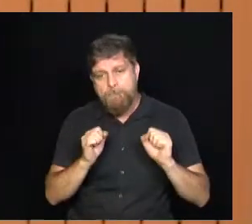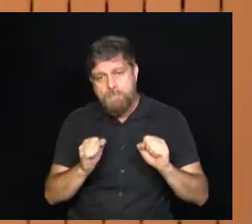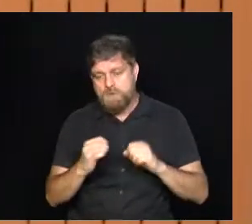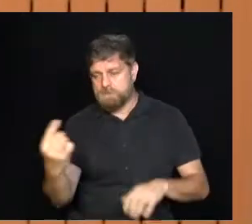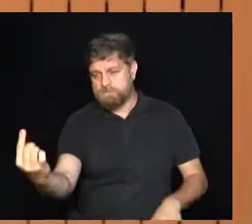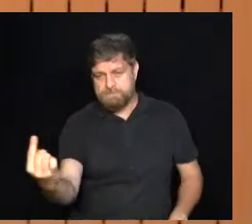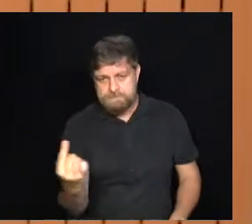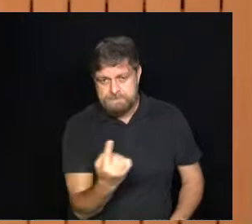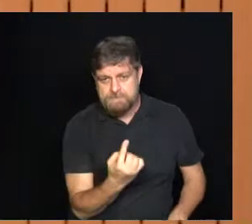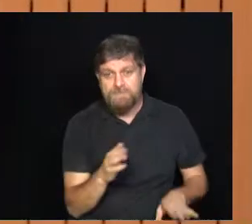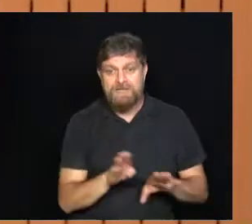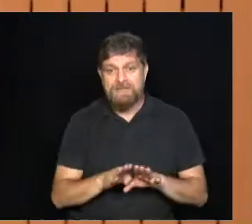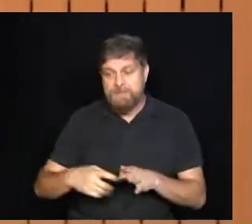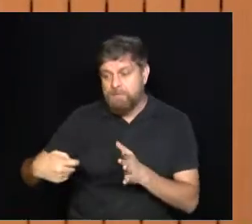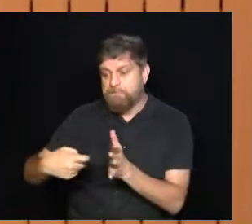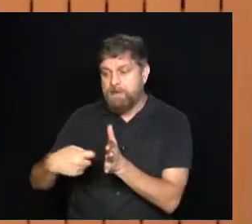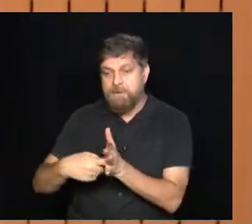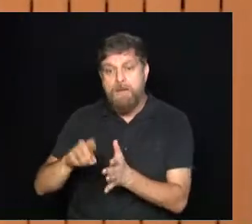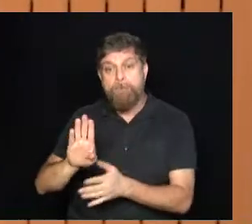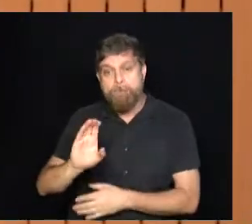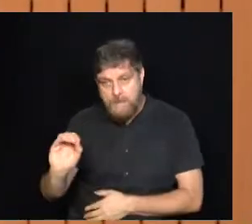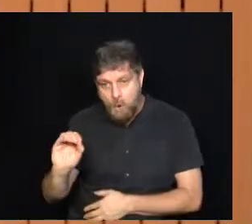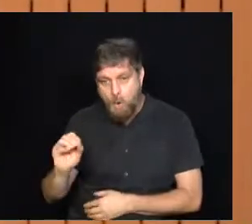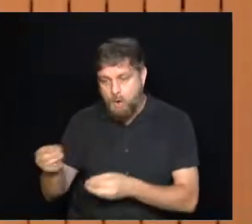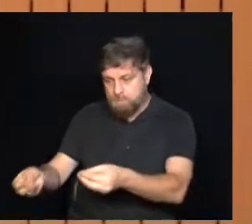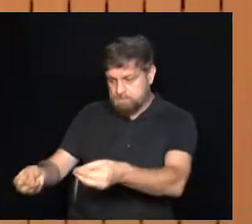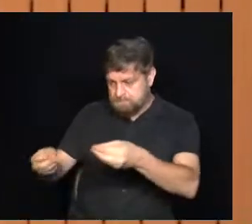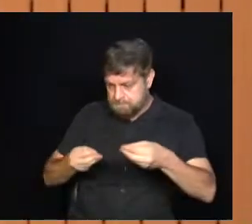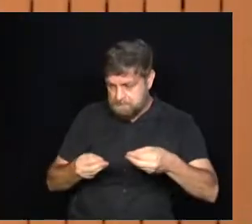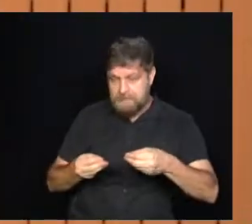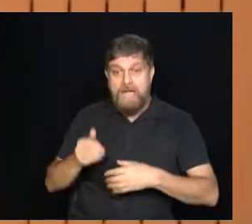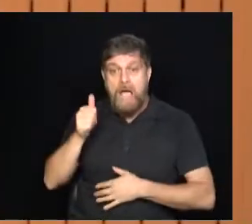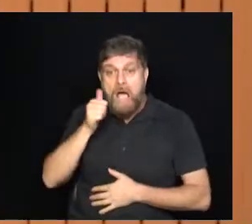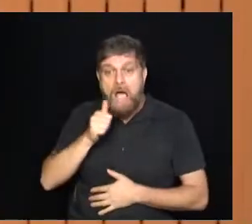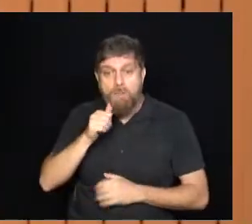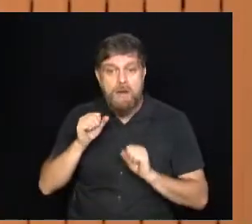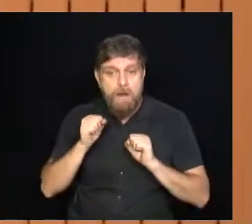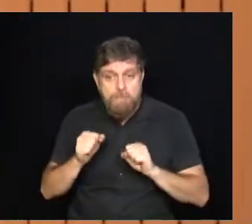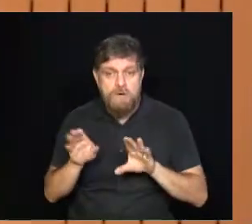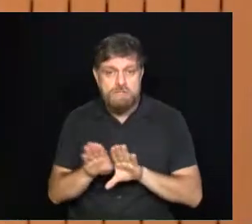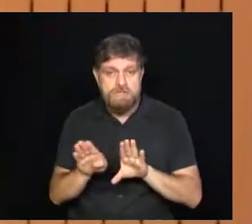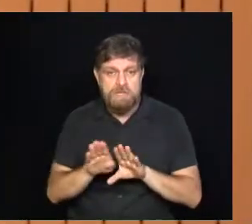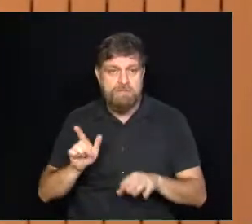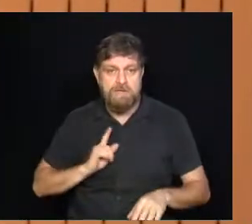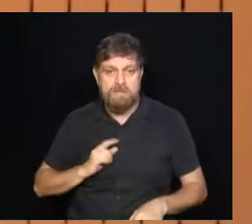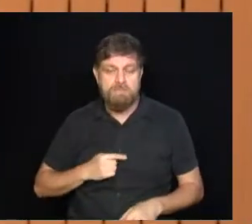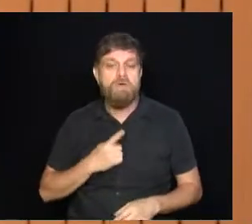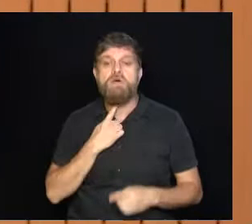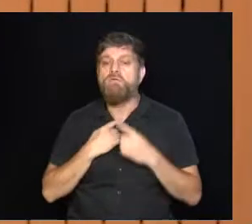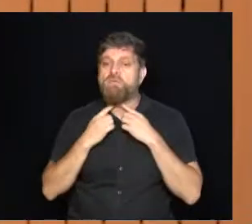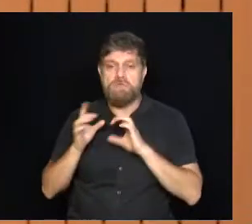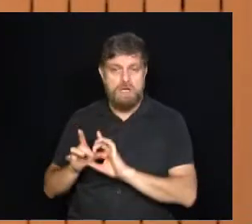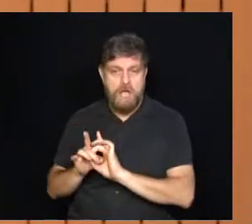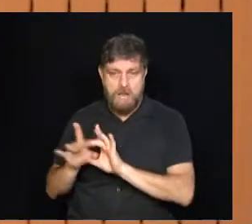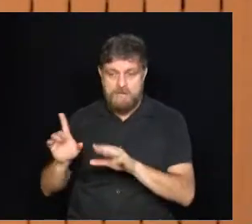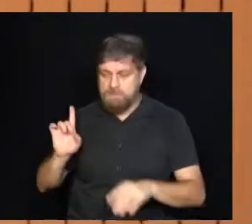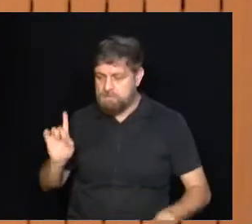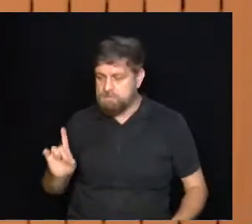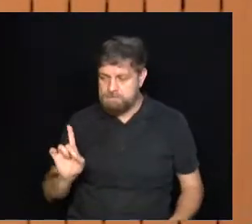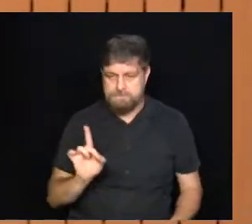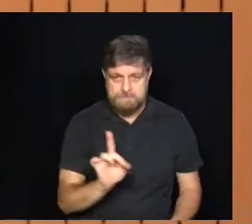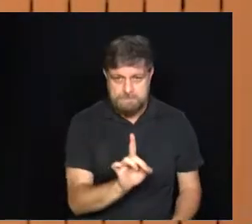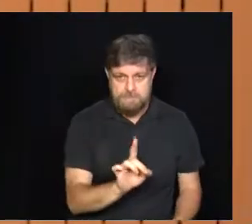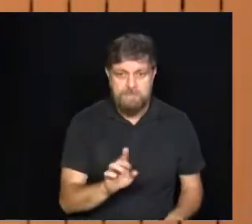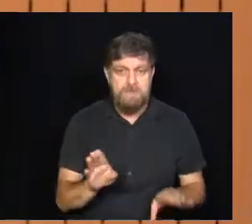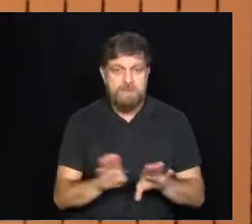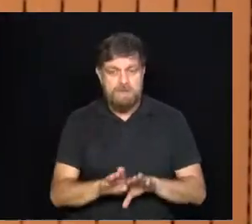os boletins de ocorrência e ela pode chegar por demanda espontânea. Também a gente